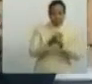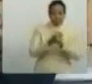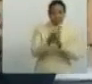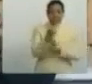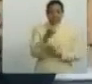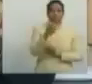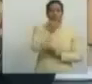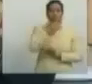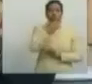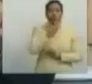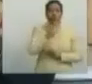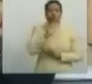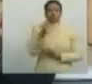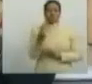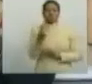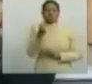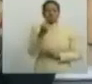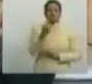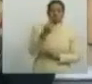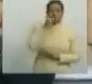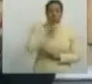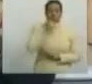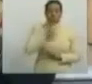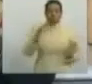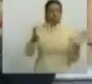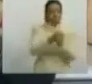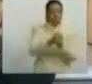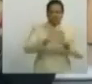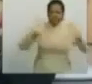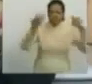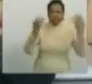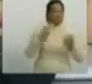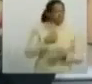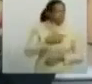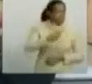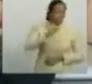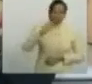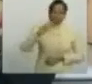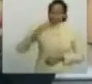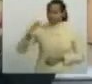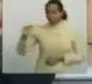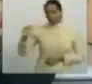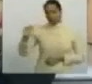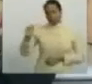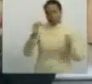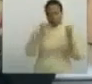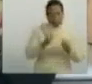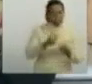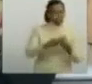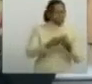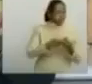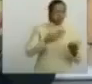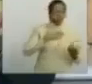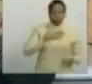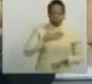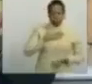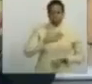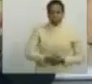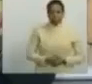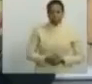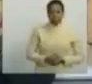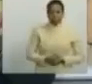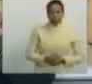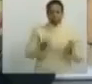Nunca. Podem me prender. Podem me processar. Podem me